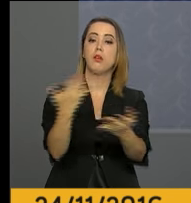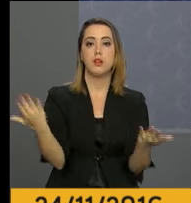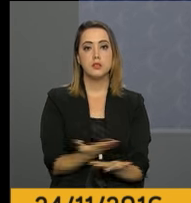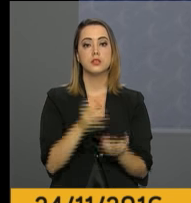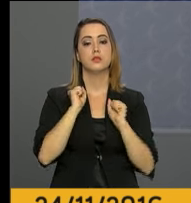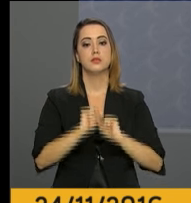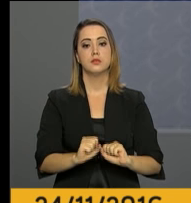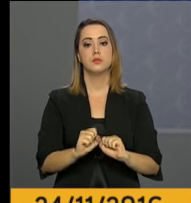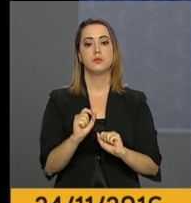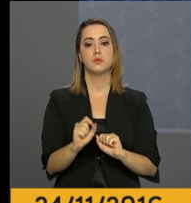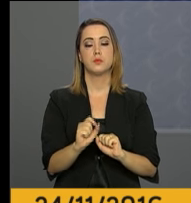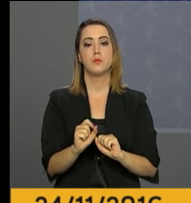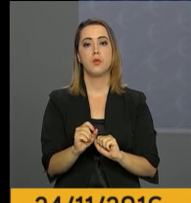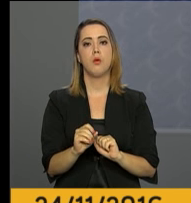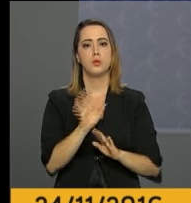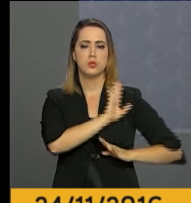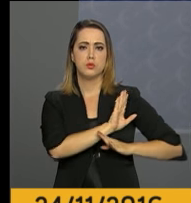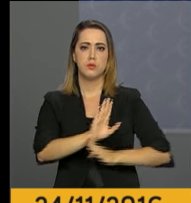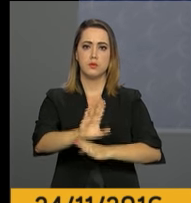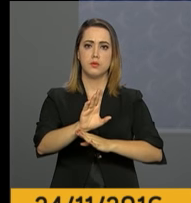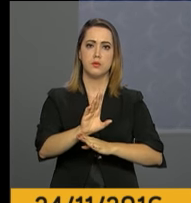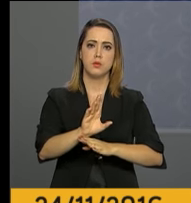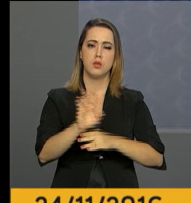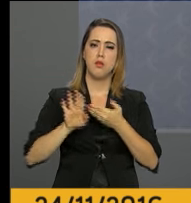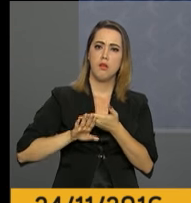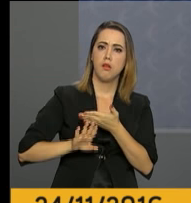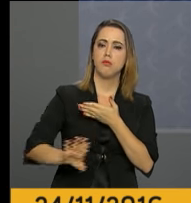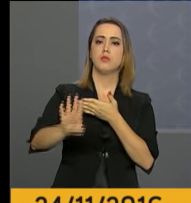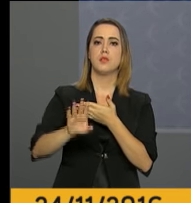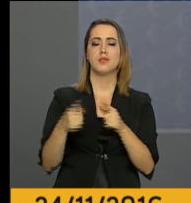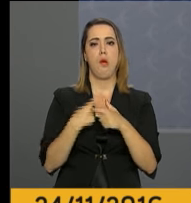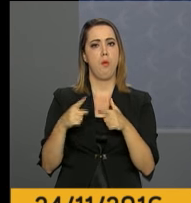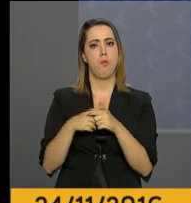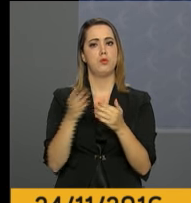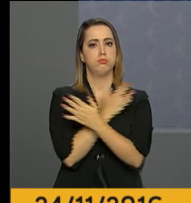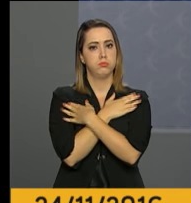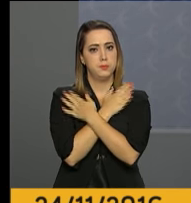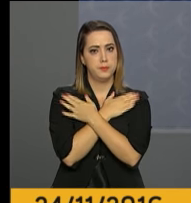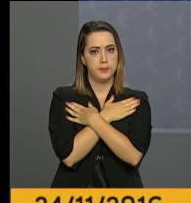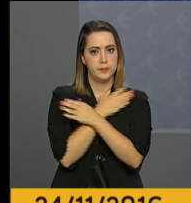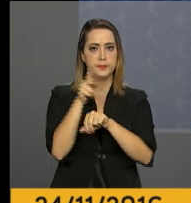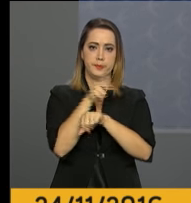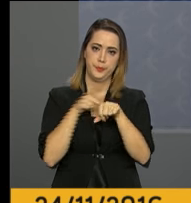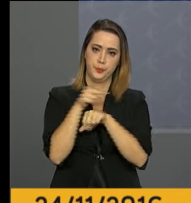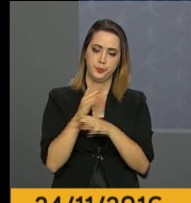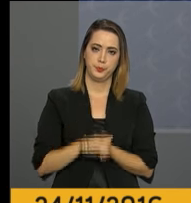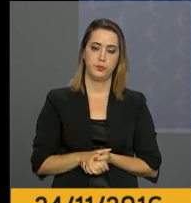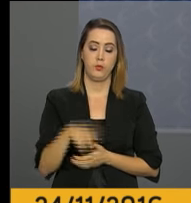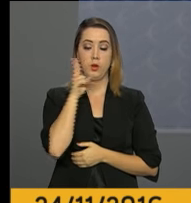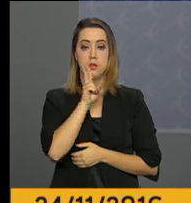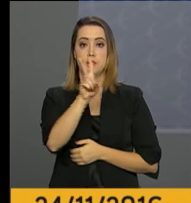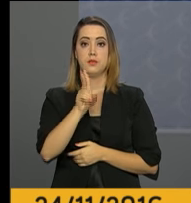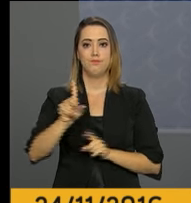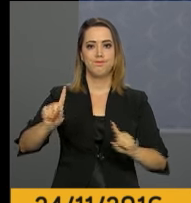naturalmente desculpe ajudar a combater o desemprego no país mas por aí os senhores vem que os desafios